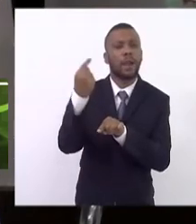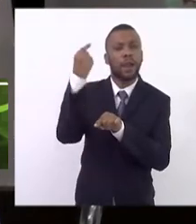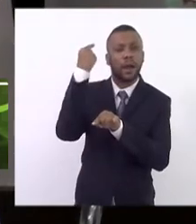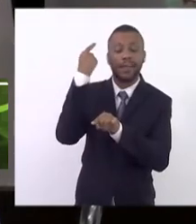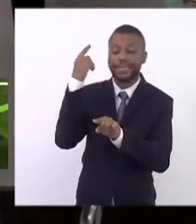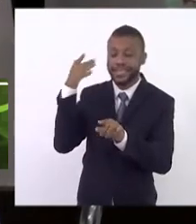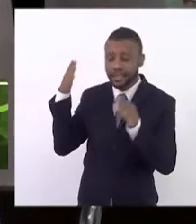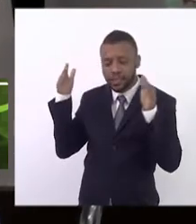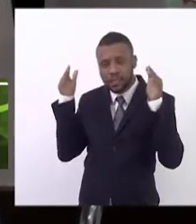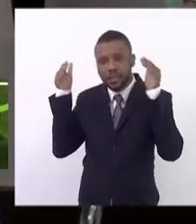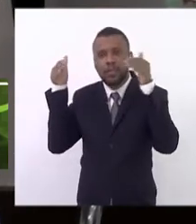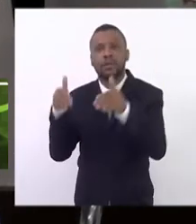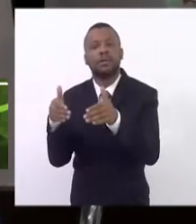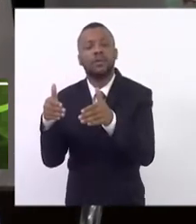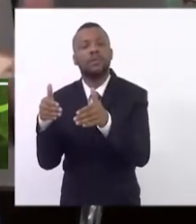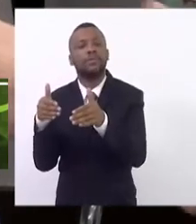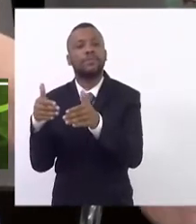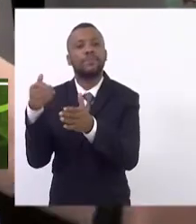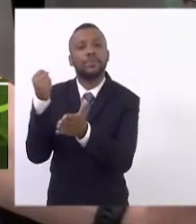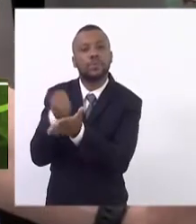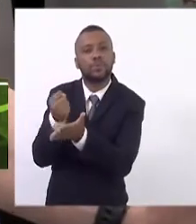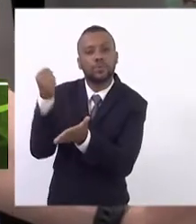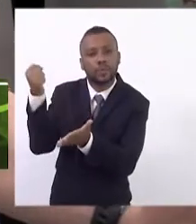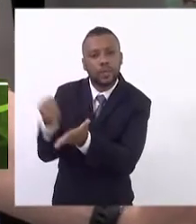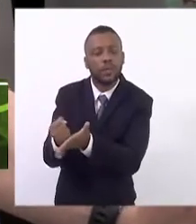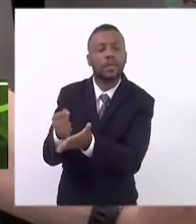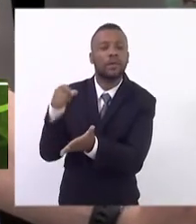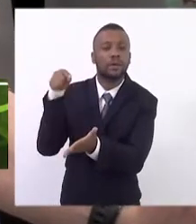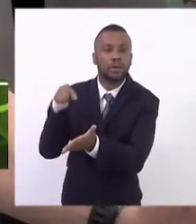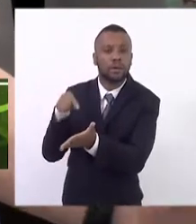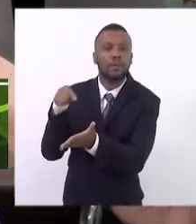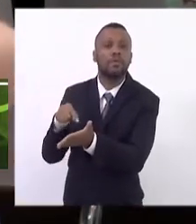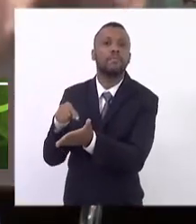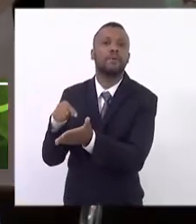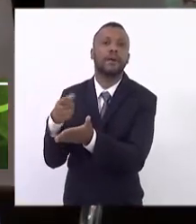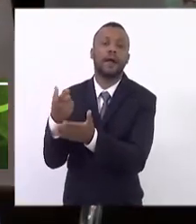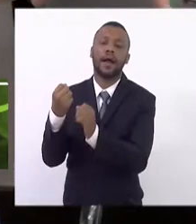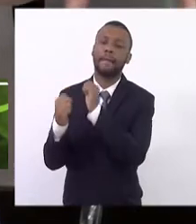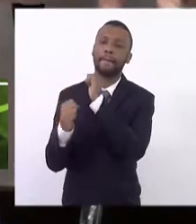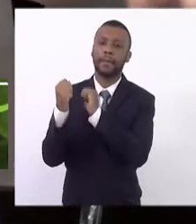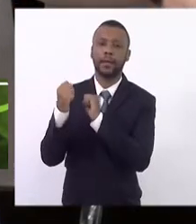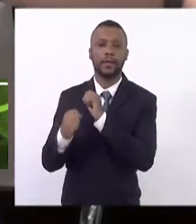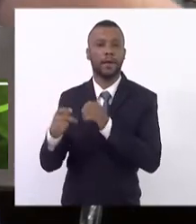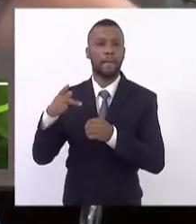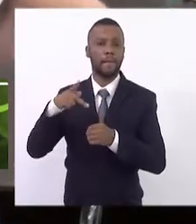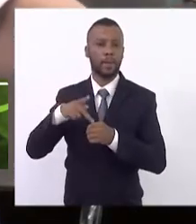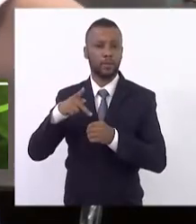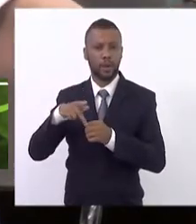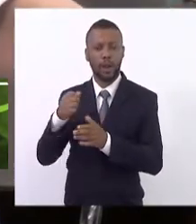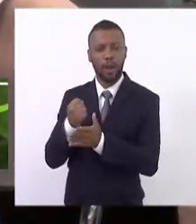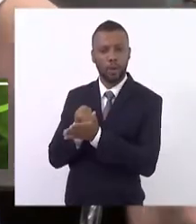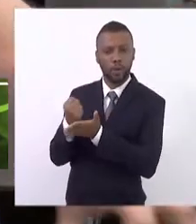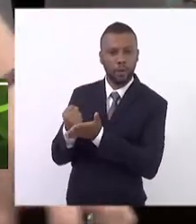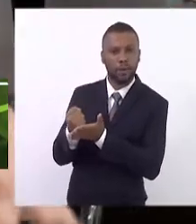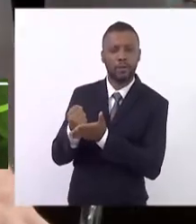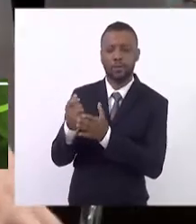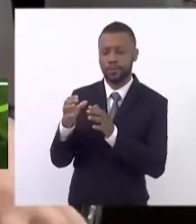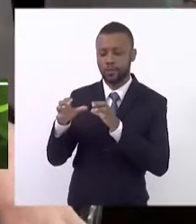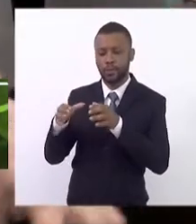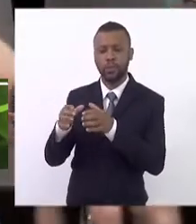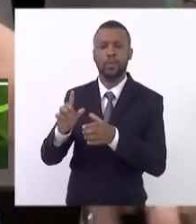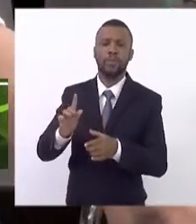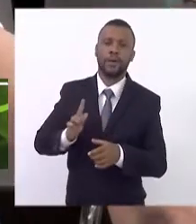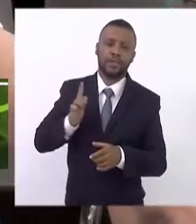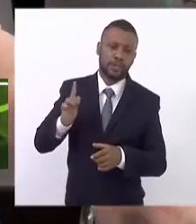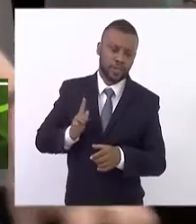direto, uma contratação direta pela Petrobras. A Petrobras contratou uma gerenciadora e